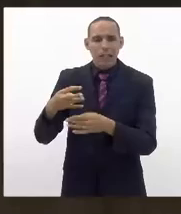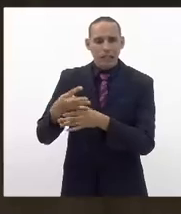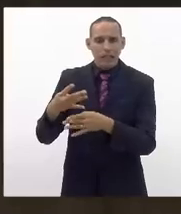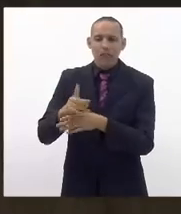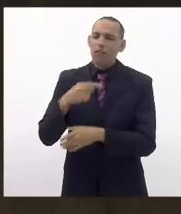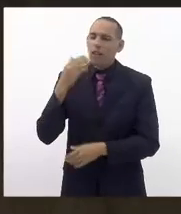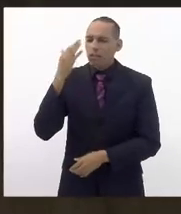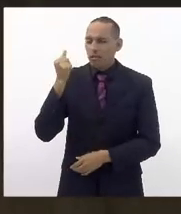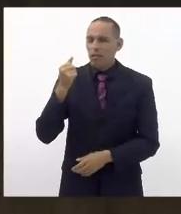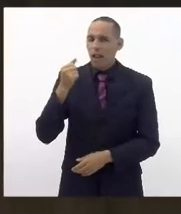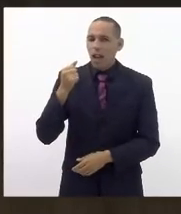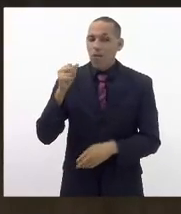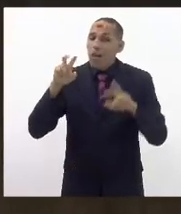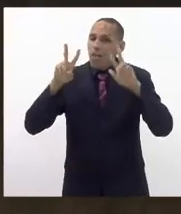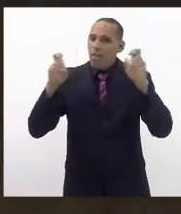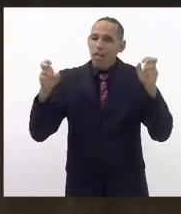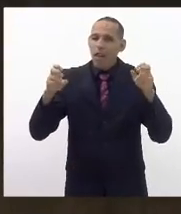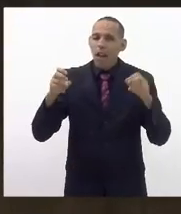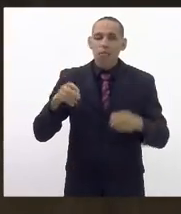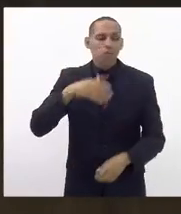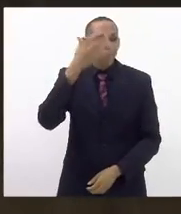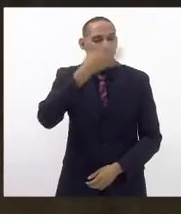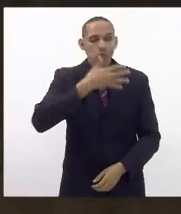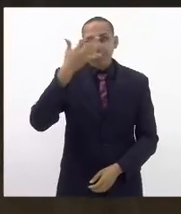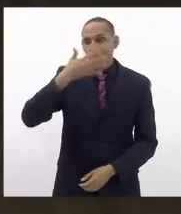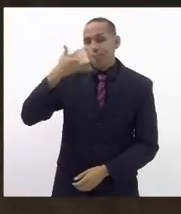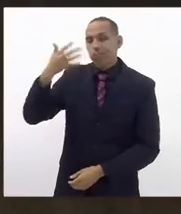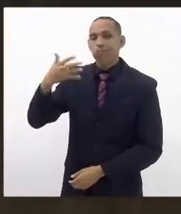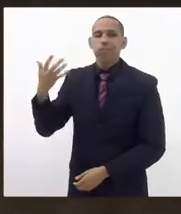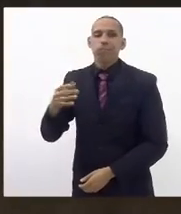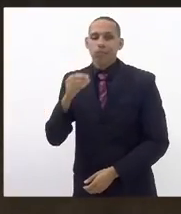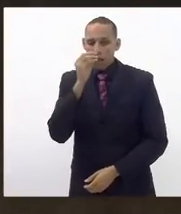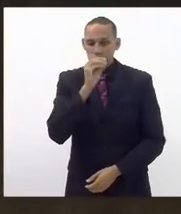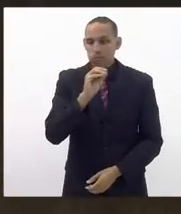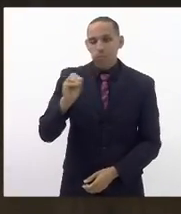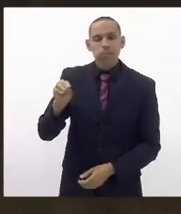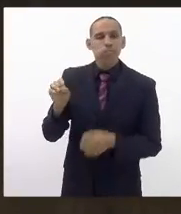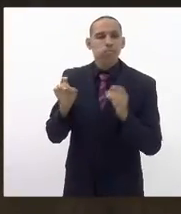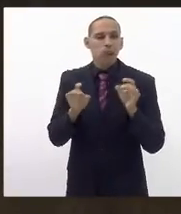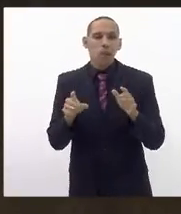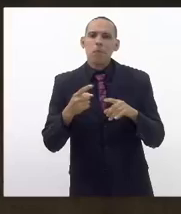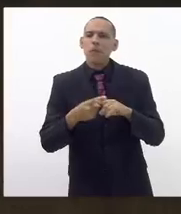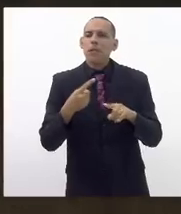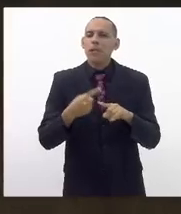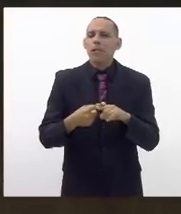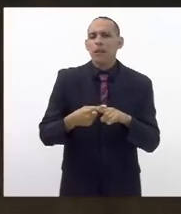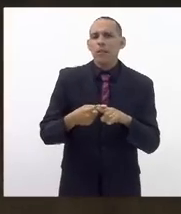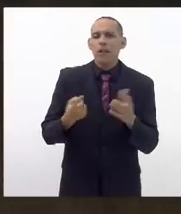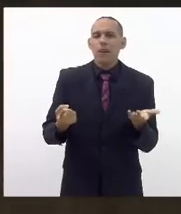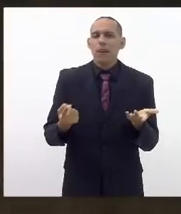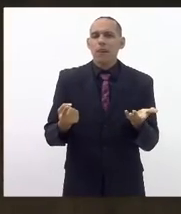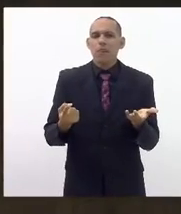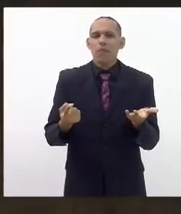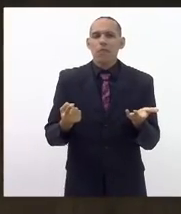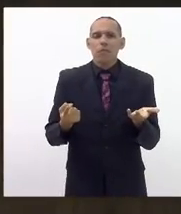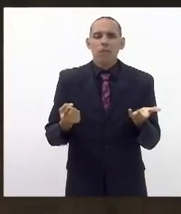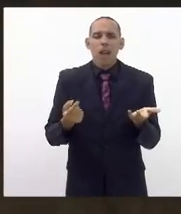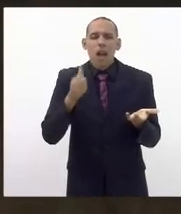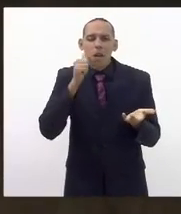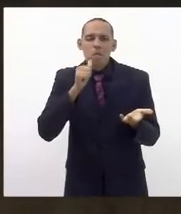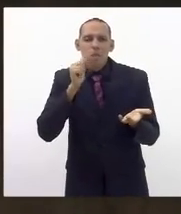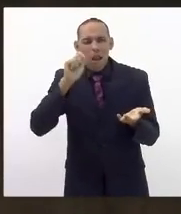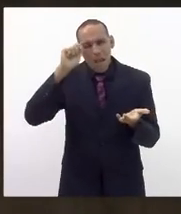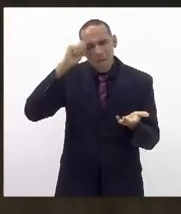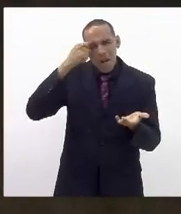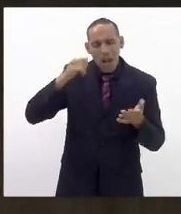tema invisível, ainda mais se tratando, senhora presidenta, das principais vítimas, que são mulheres, mulheres pretas,